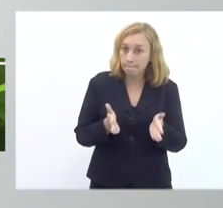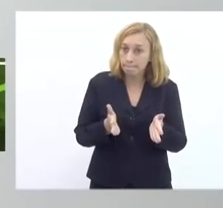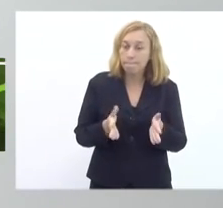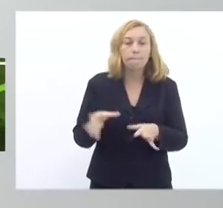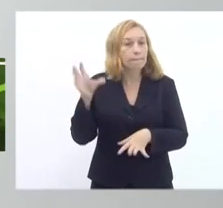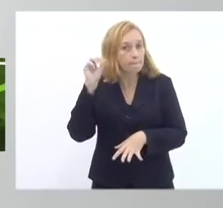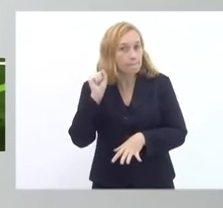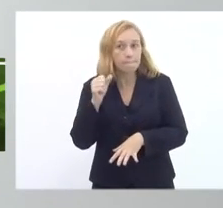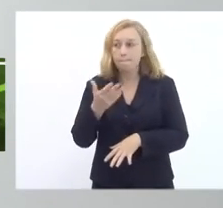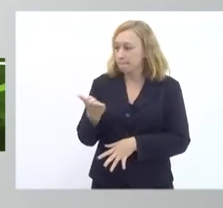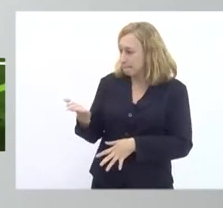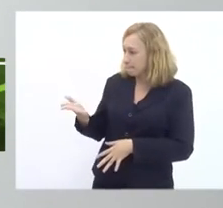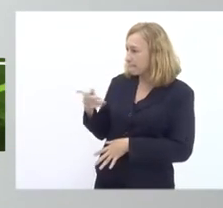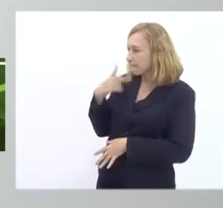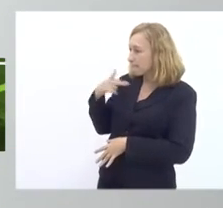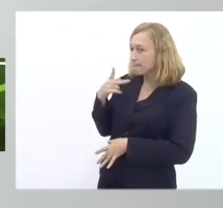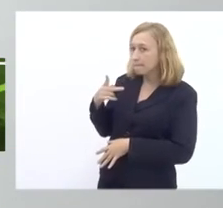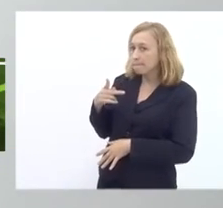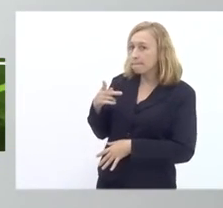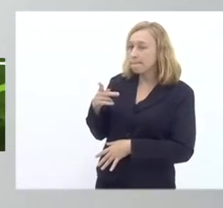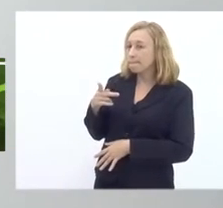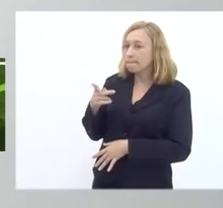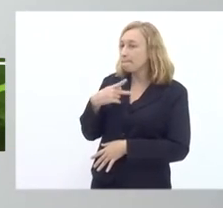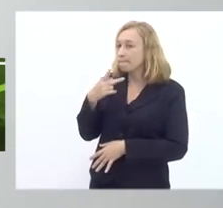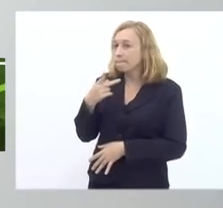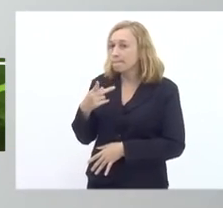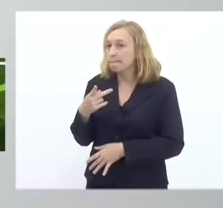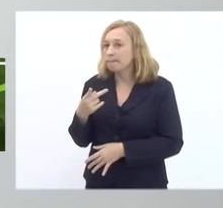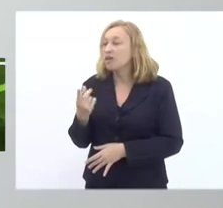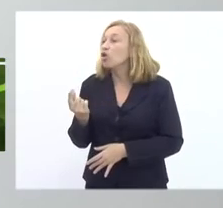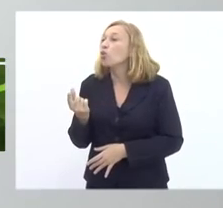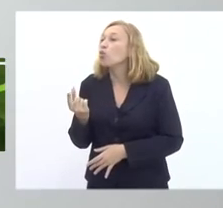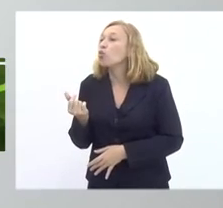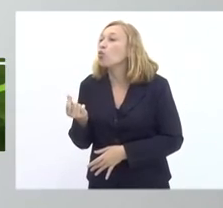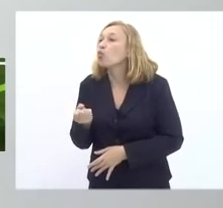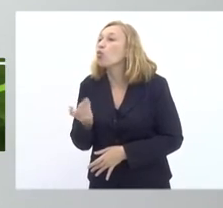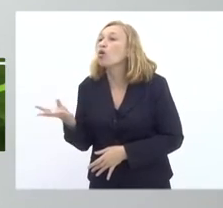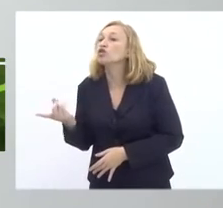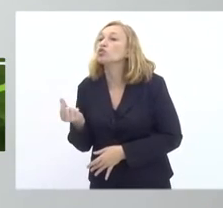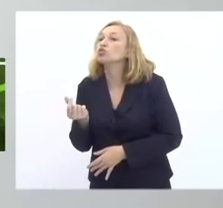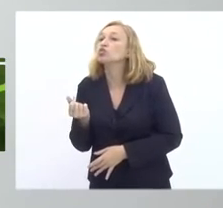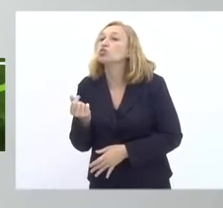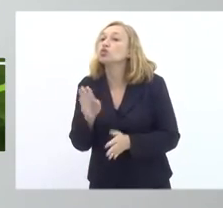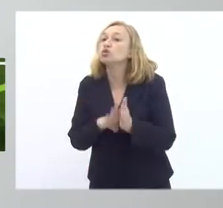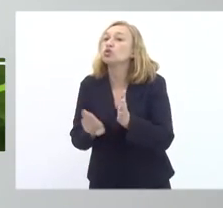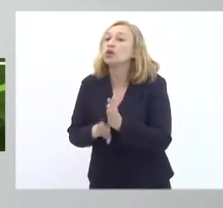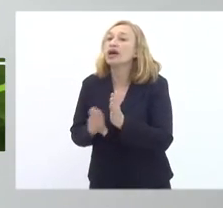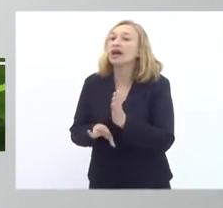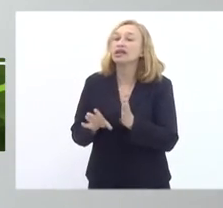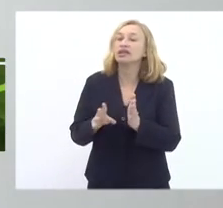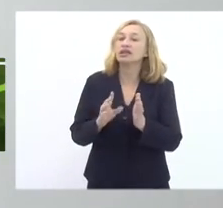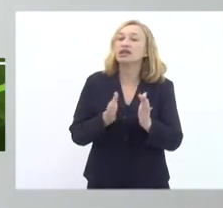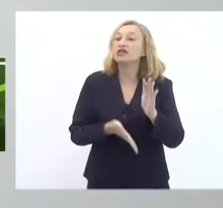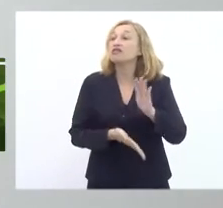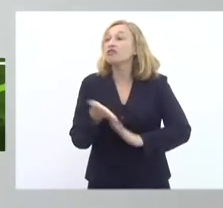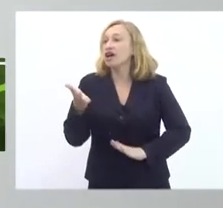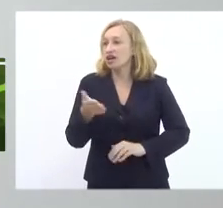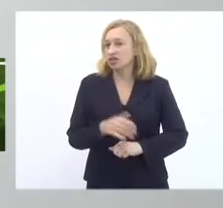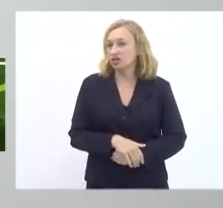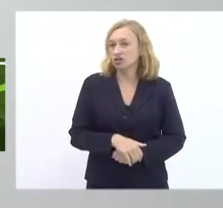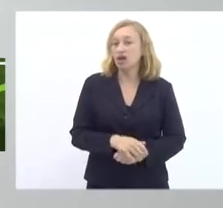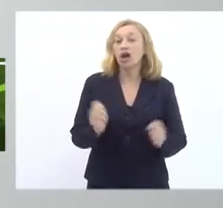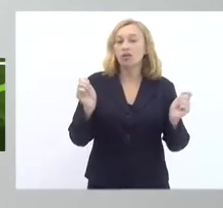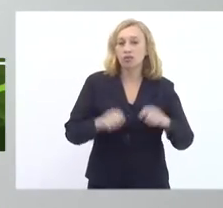aqui os senhores dizendo, e ninguém diz qual que é o custo da operação, quanto custa cada viagem. Então, assim, a única